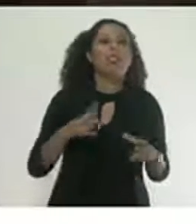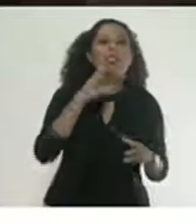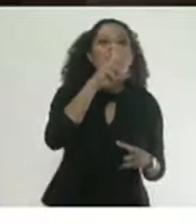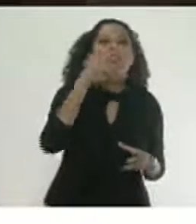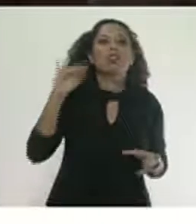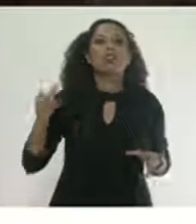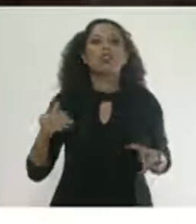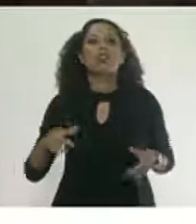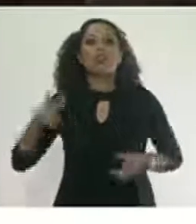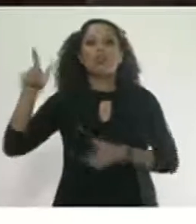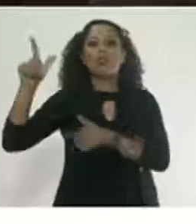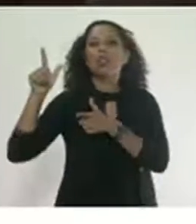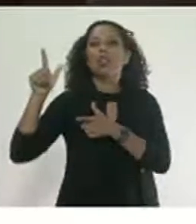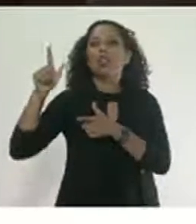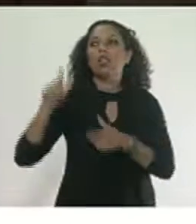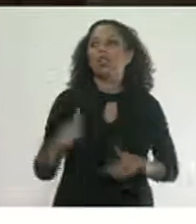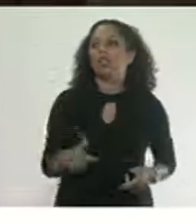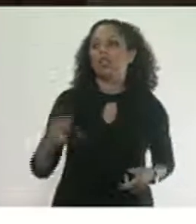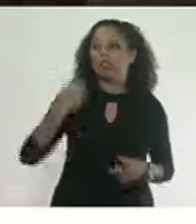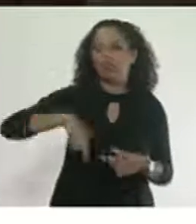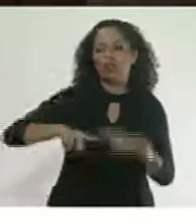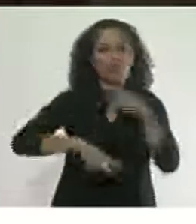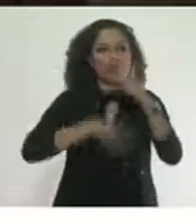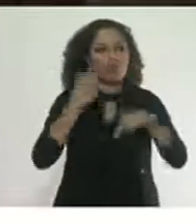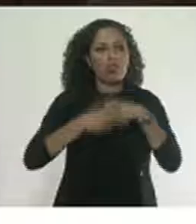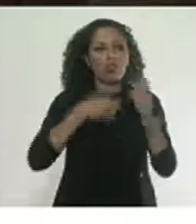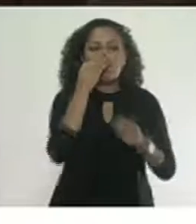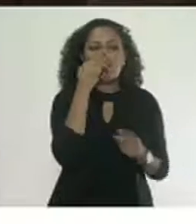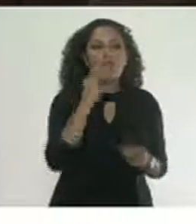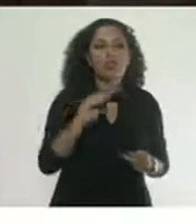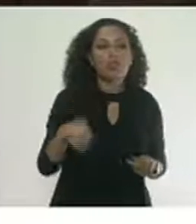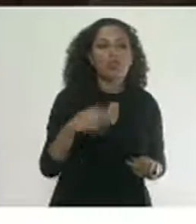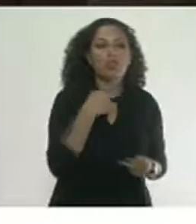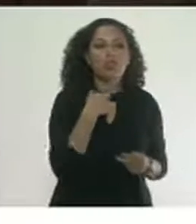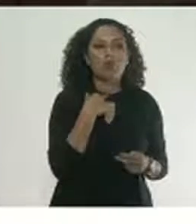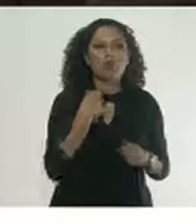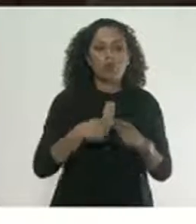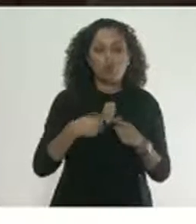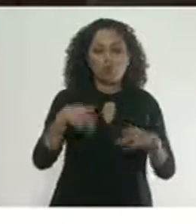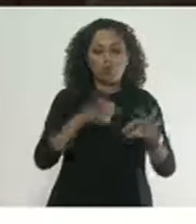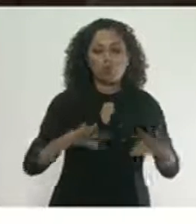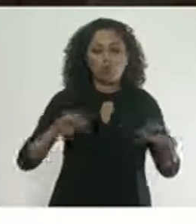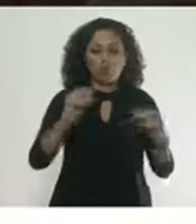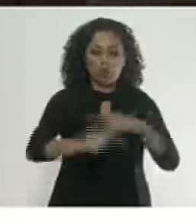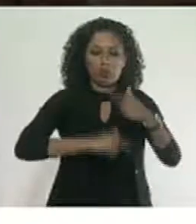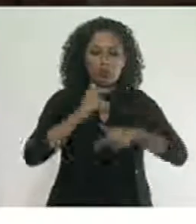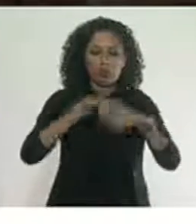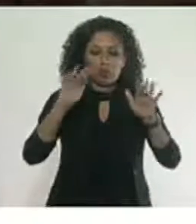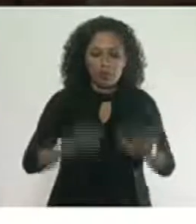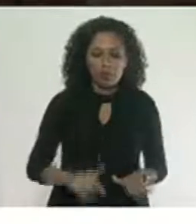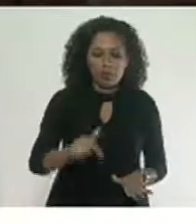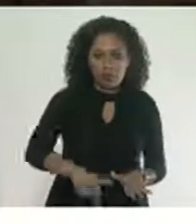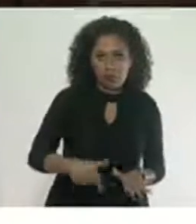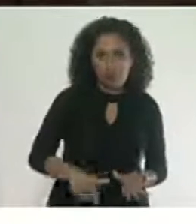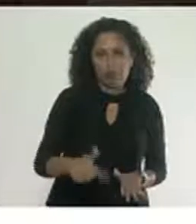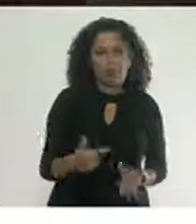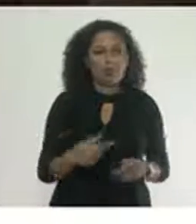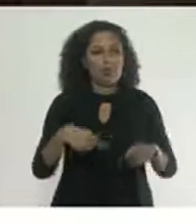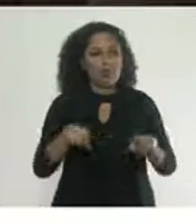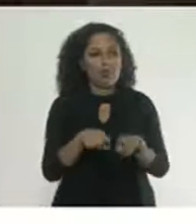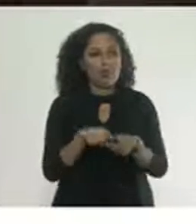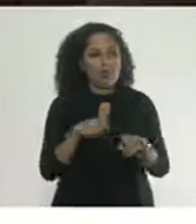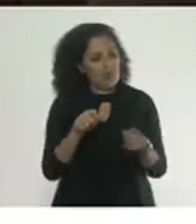armas, senhor presidente, e a gente não pode desconsiderar todo o trabalho que é feito aqui dentro dessa casa e feito com